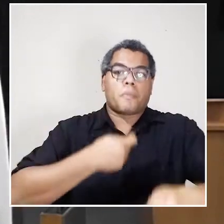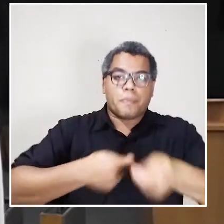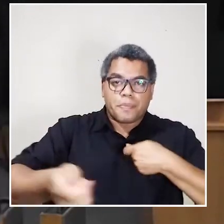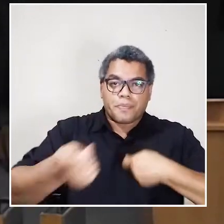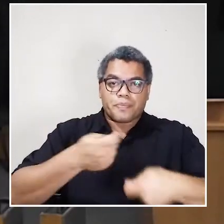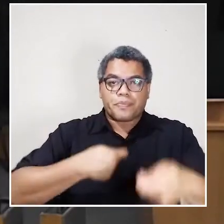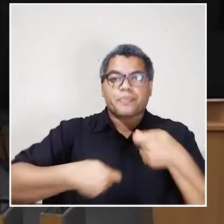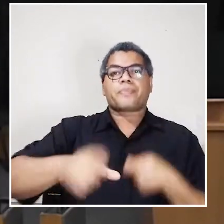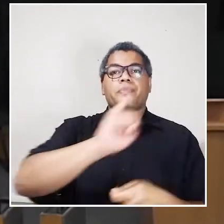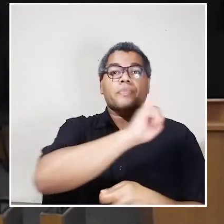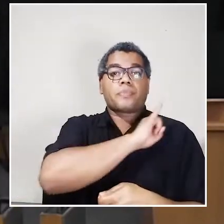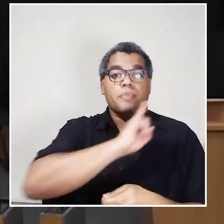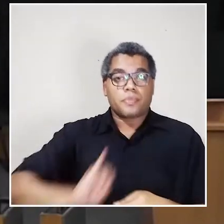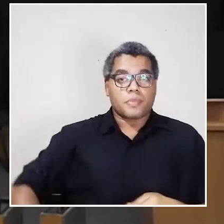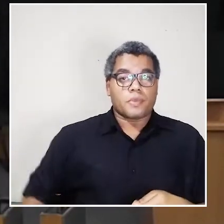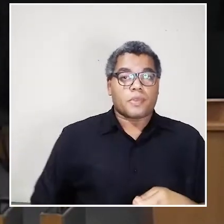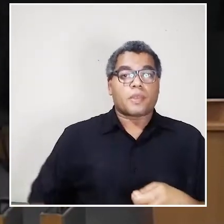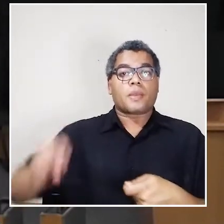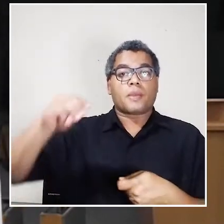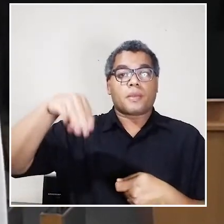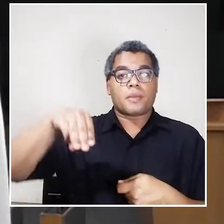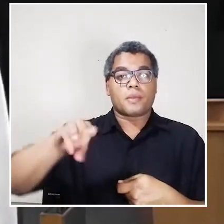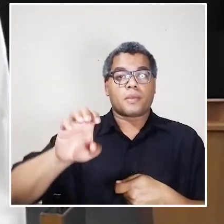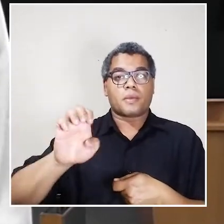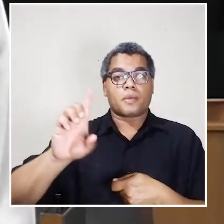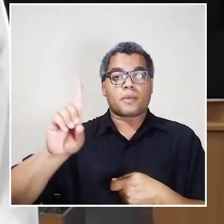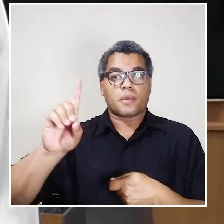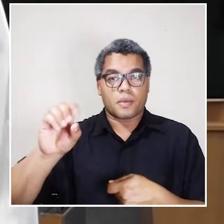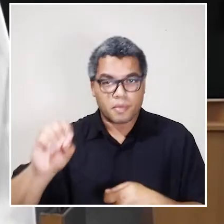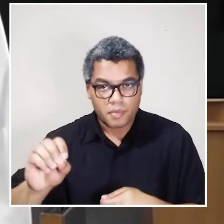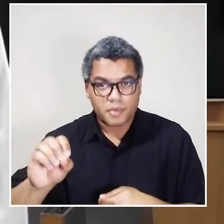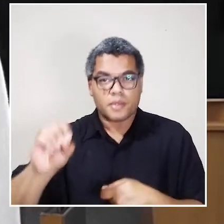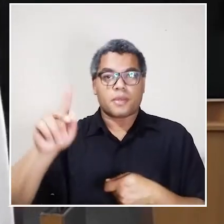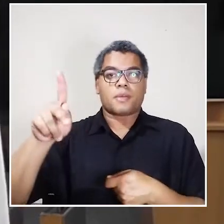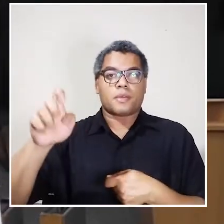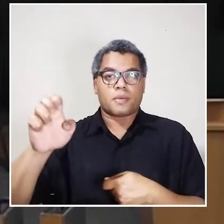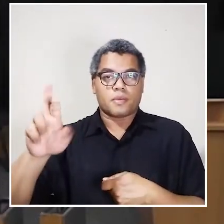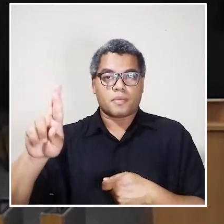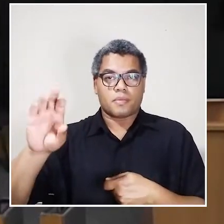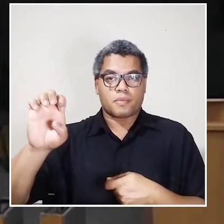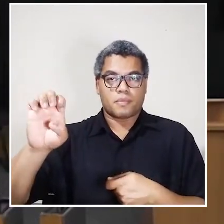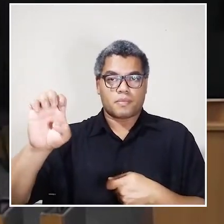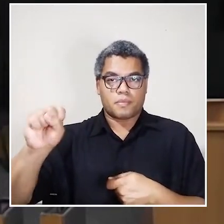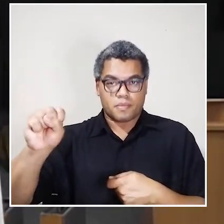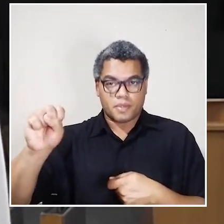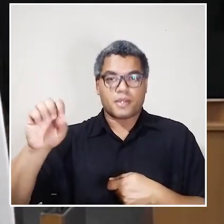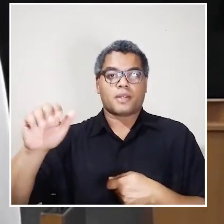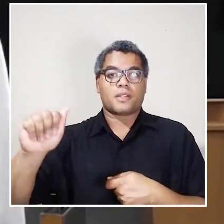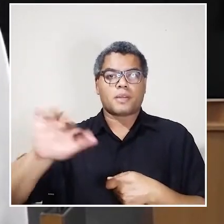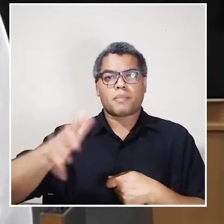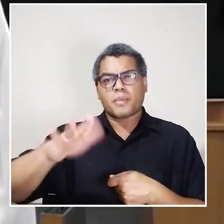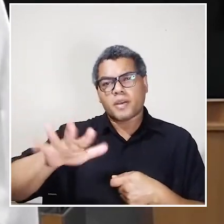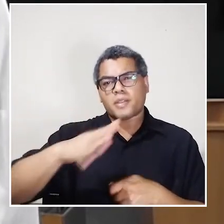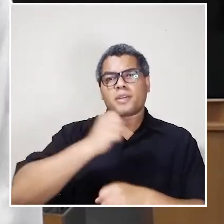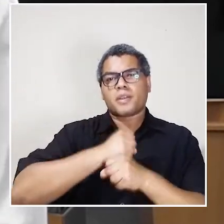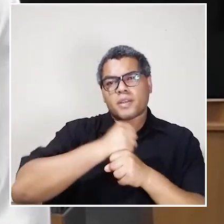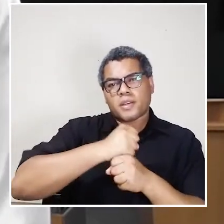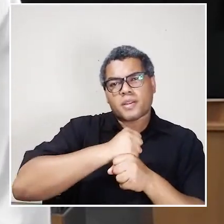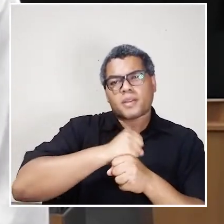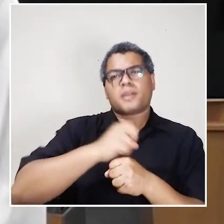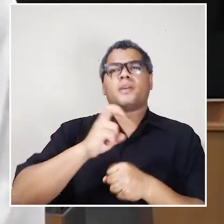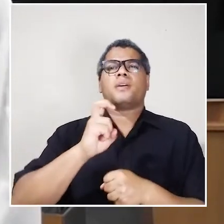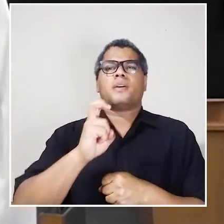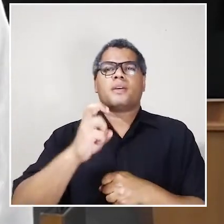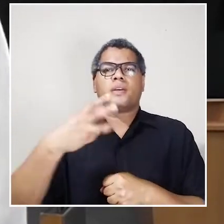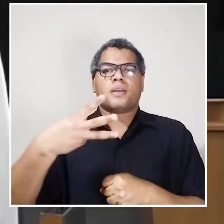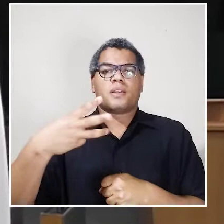grande império medo-persa. Provavelmente se trata do ano 538. E como podemos observar já